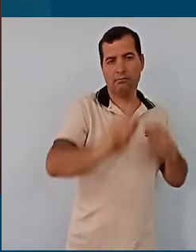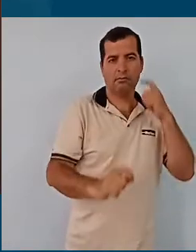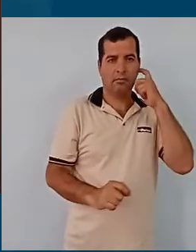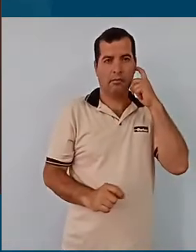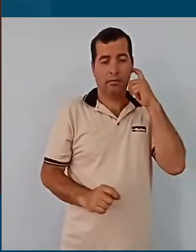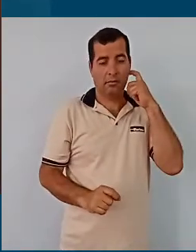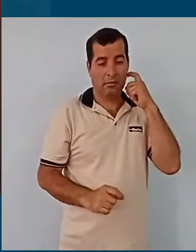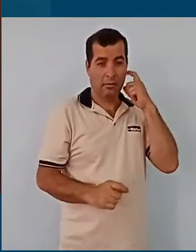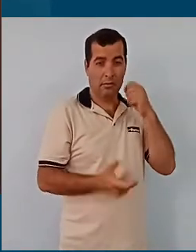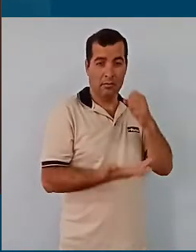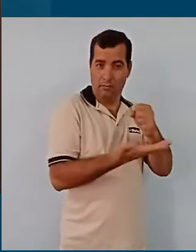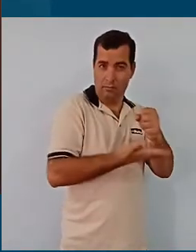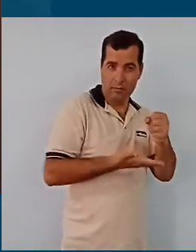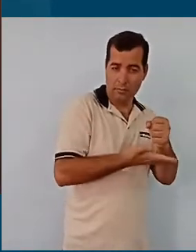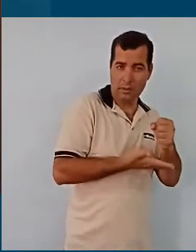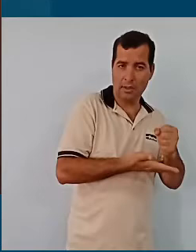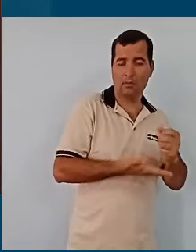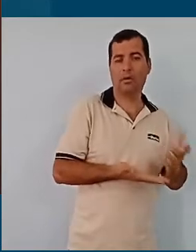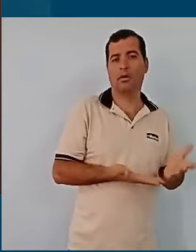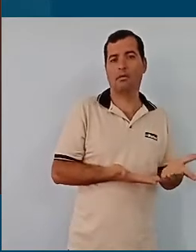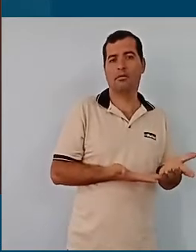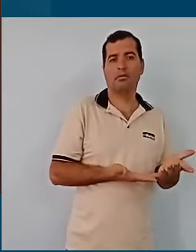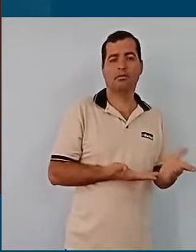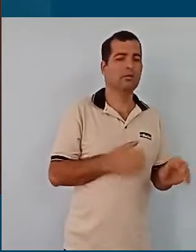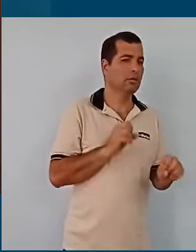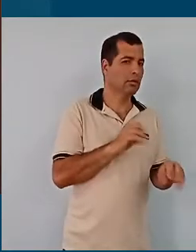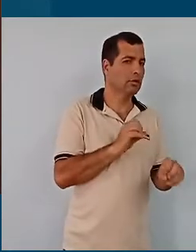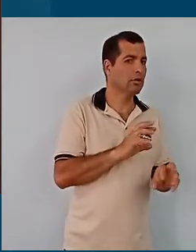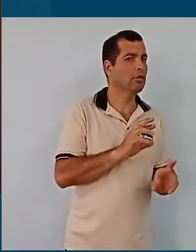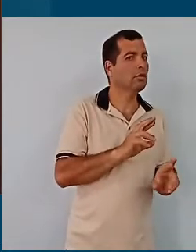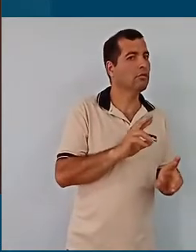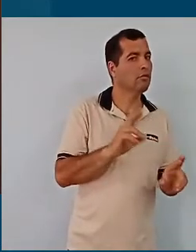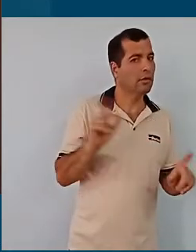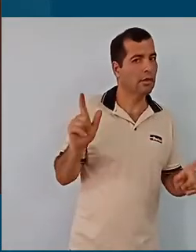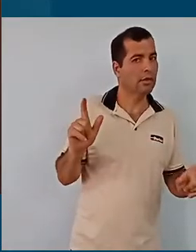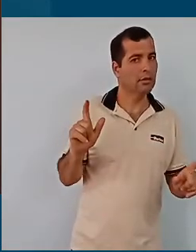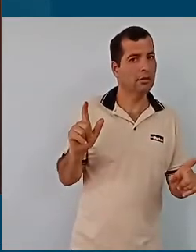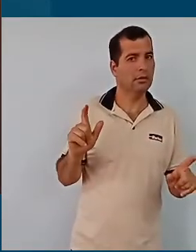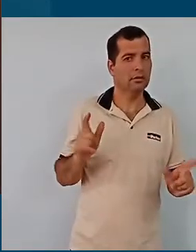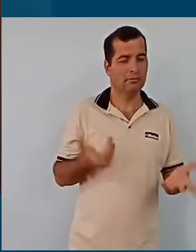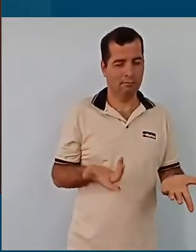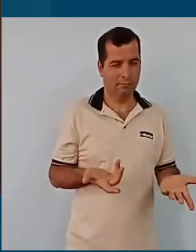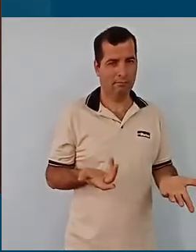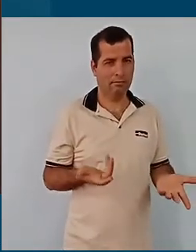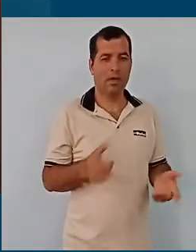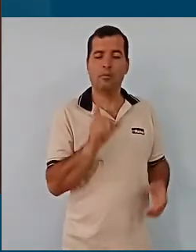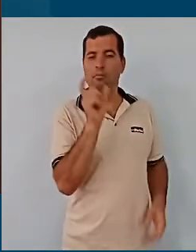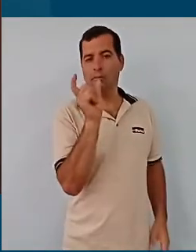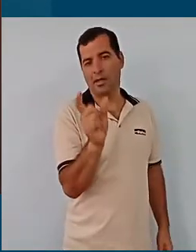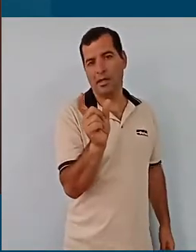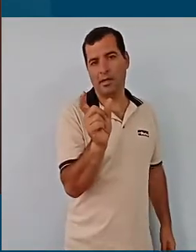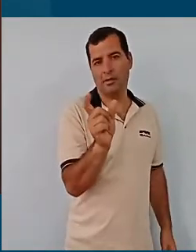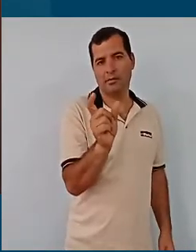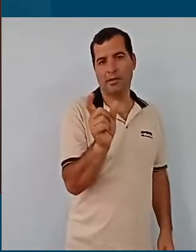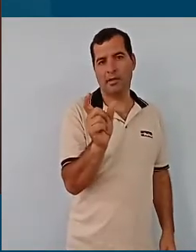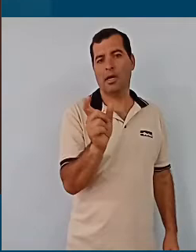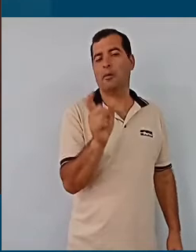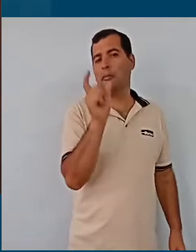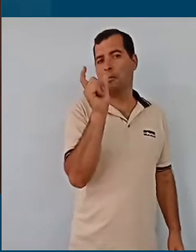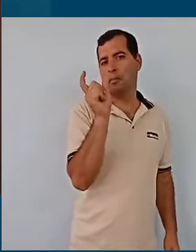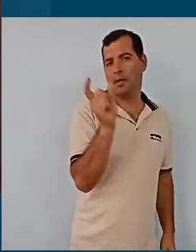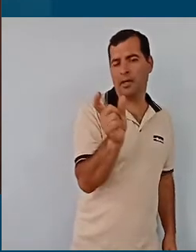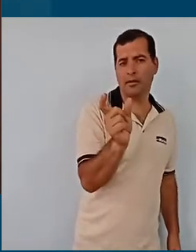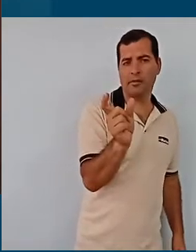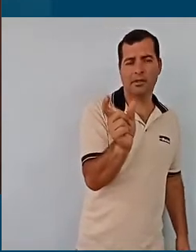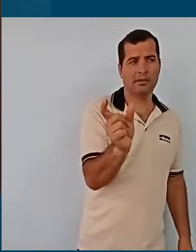fundamental, nós vamos inserir um outro conceito, que é o conceito de palavra. Mas é uma palavra